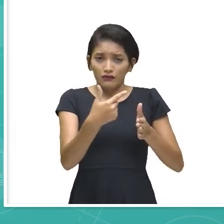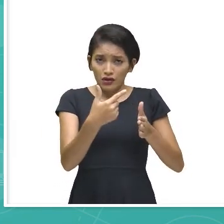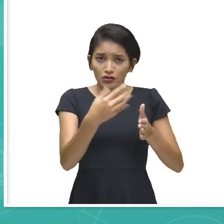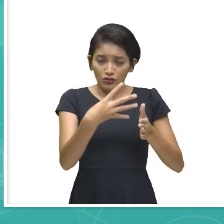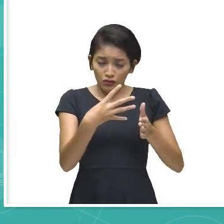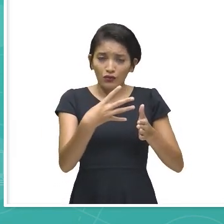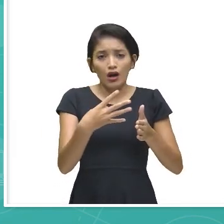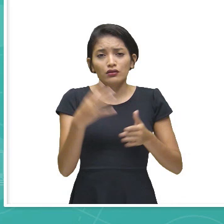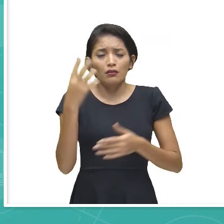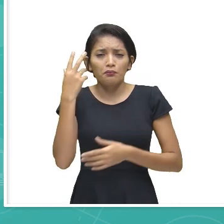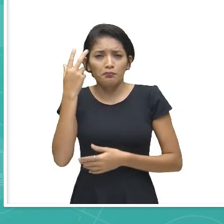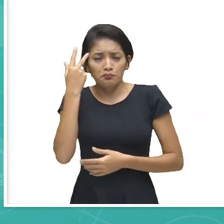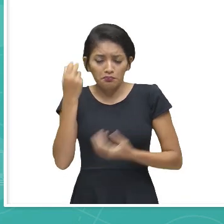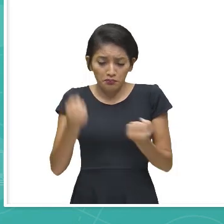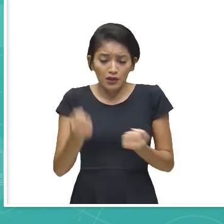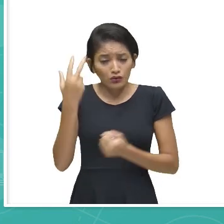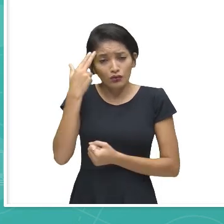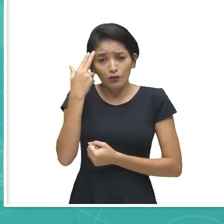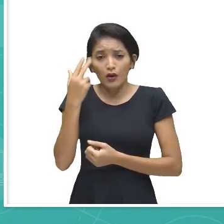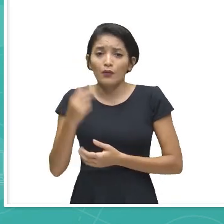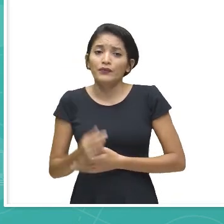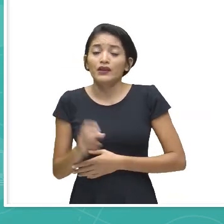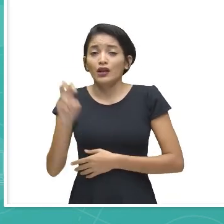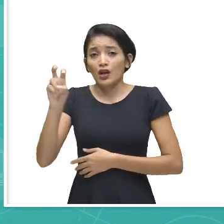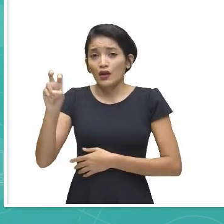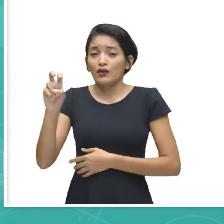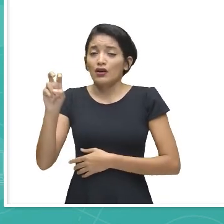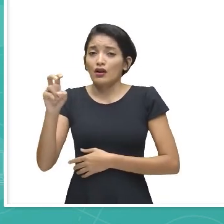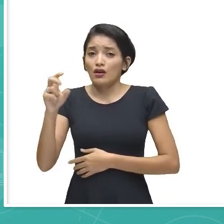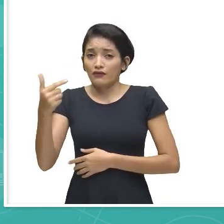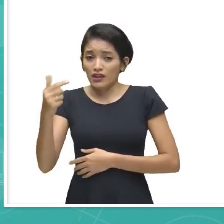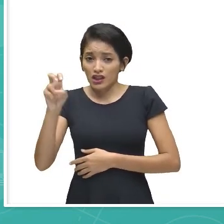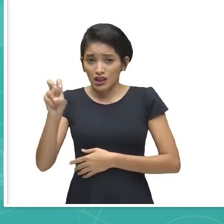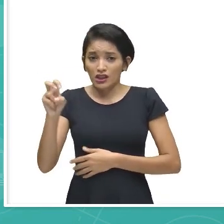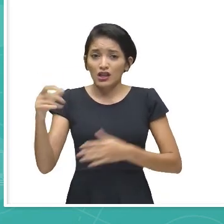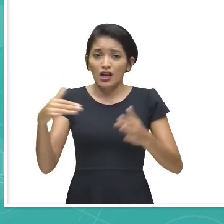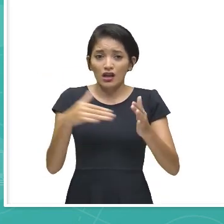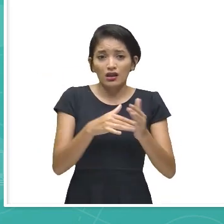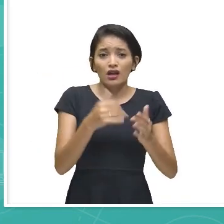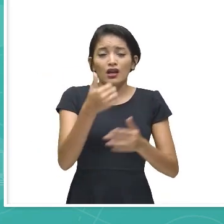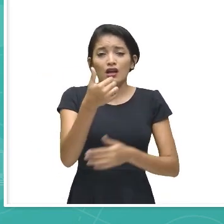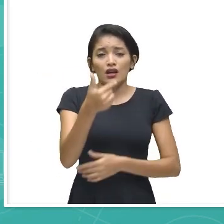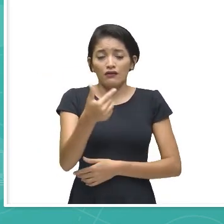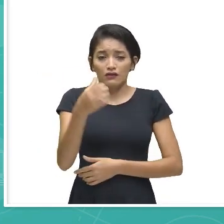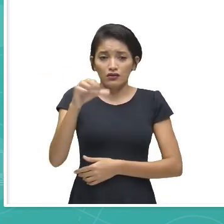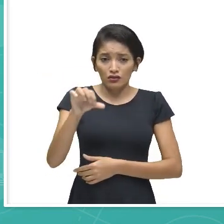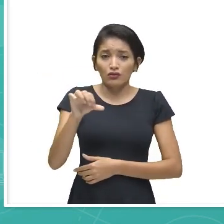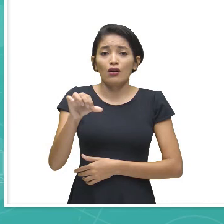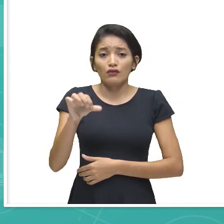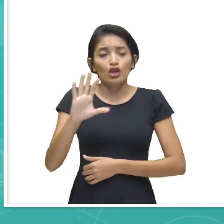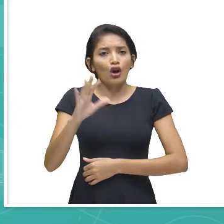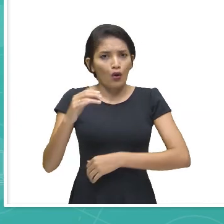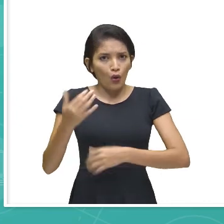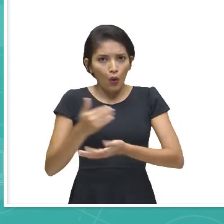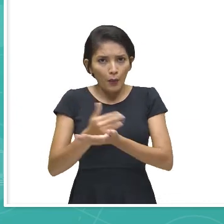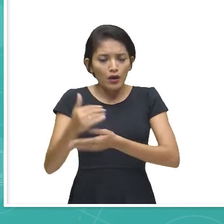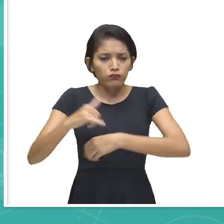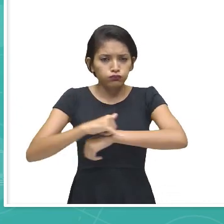normal. Se deu entre 25 e 29,9, ela está com sobrepeso. Se foi de